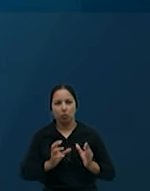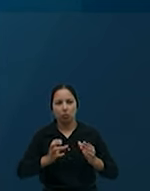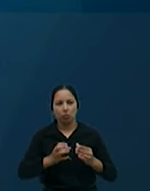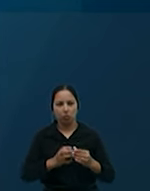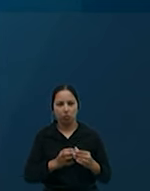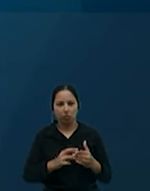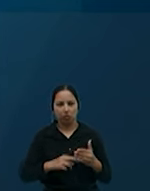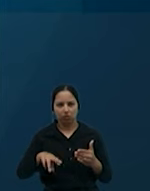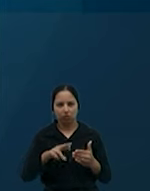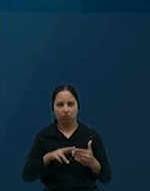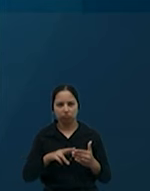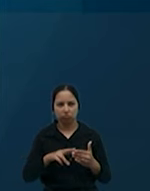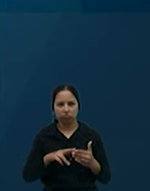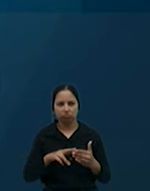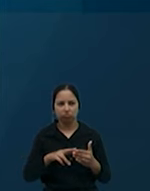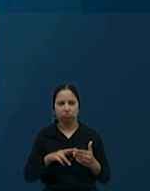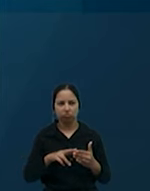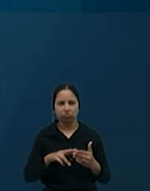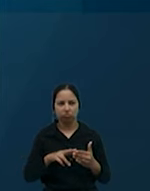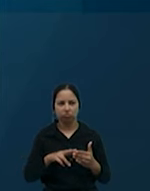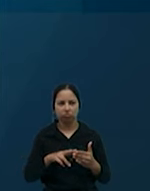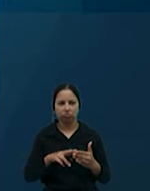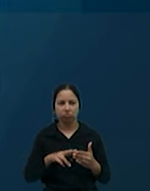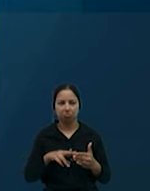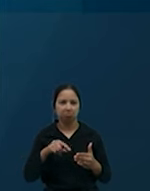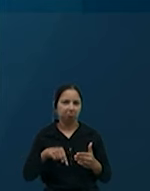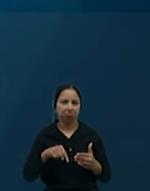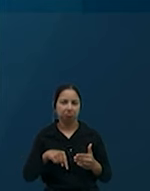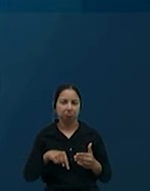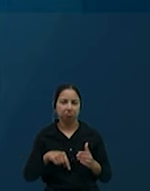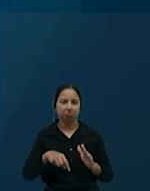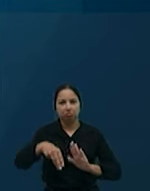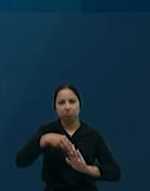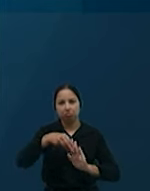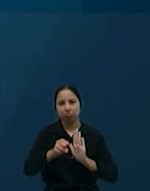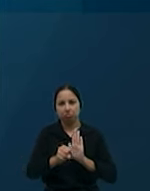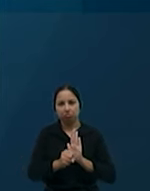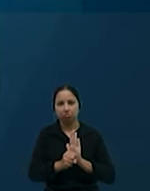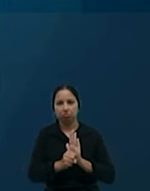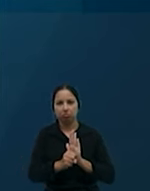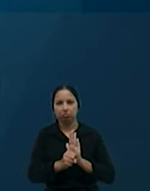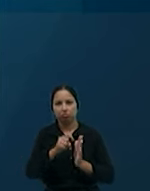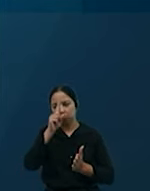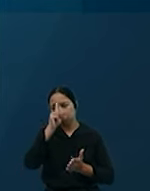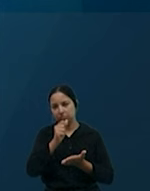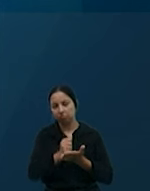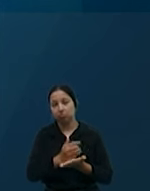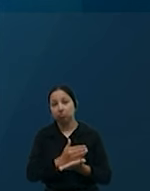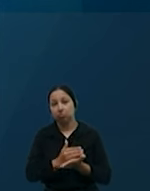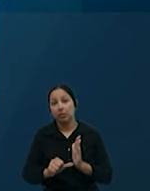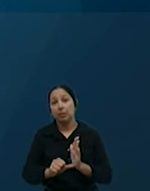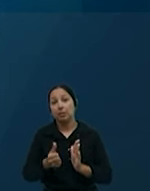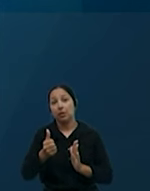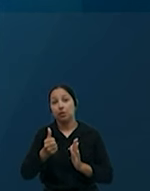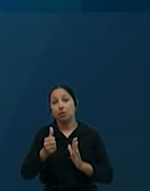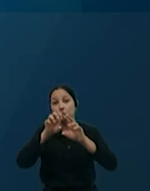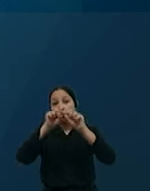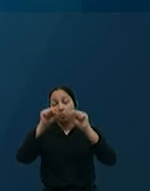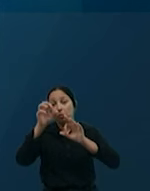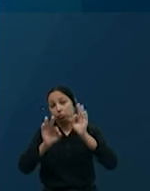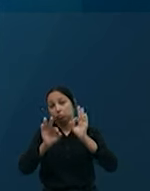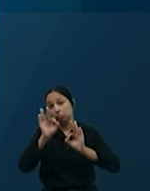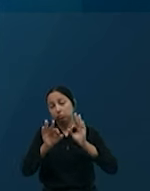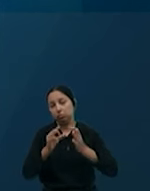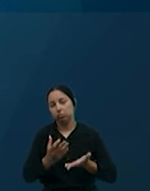recursal, né? Aqui, no caso, mandado de segurança decidido originariamente por Tribunal de Justiça.